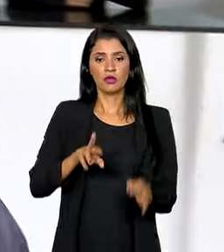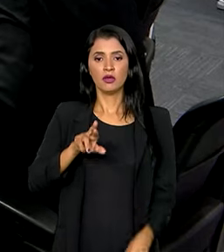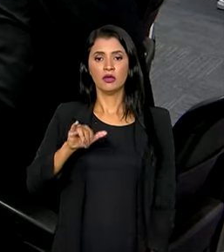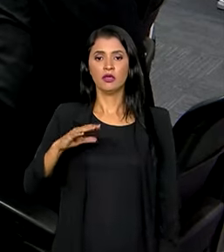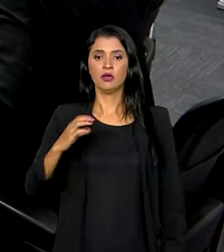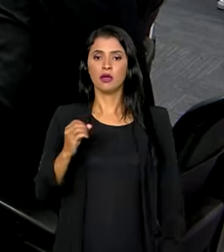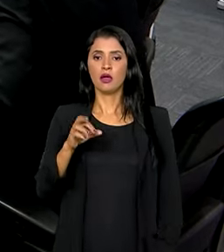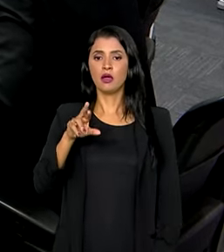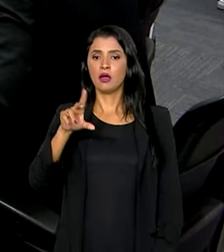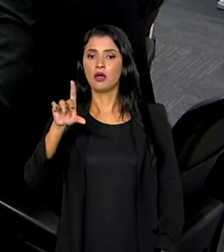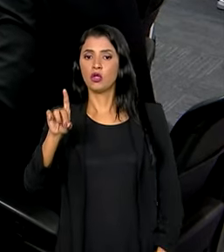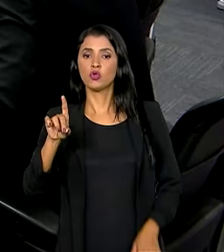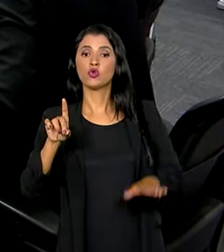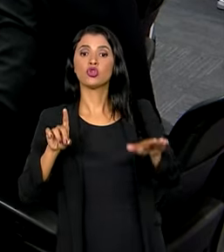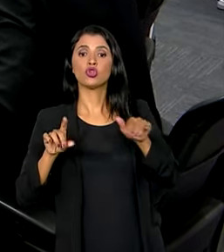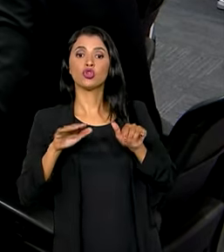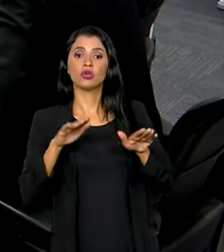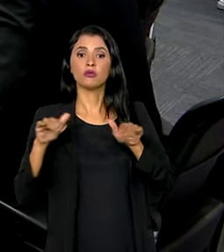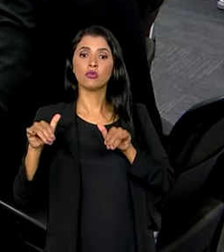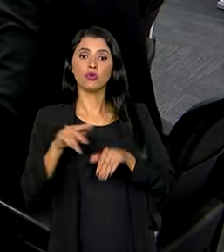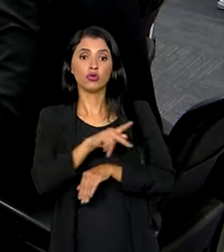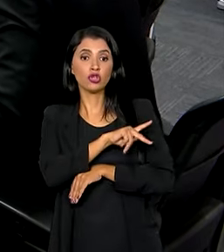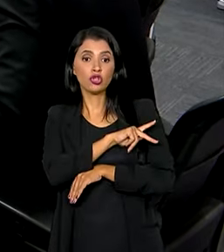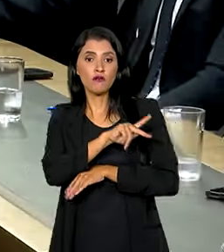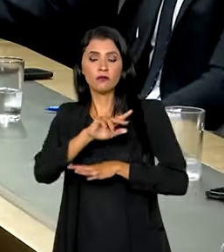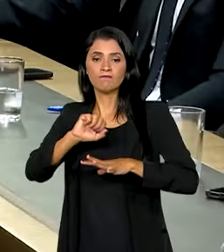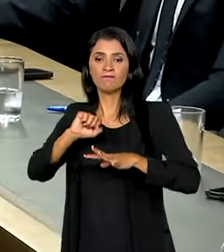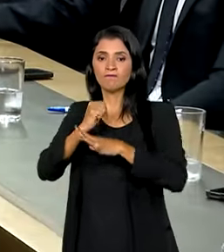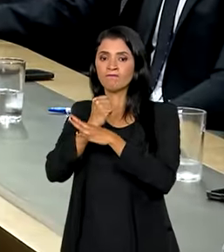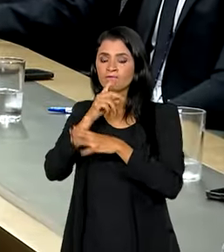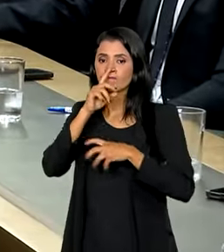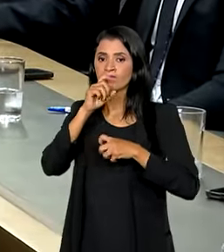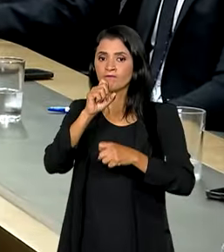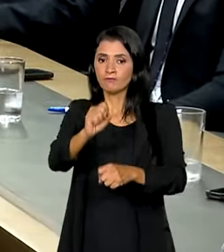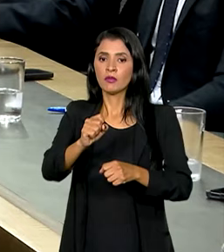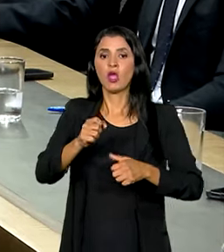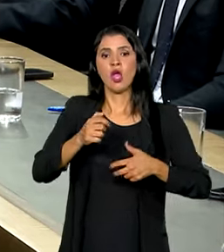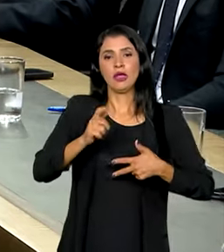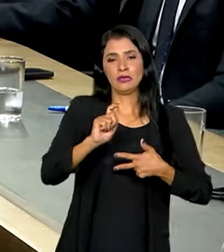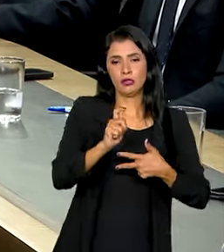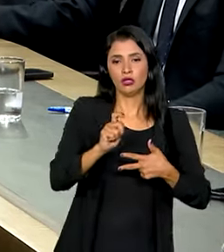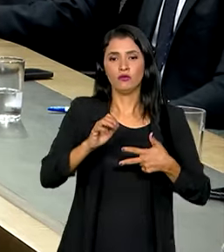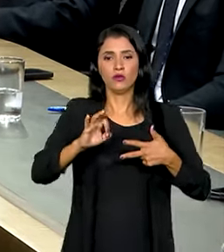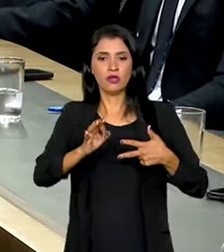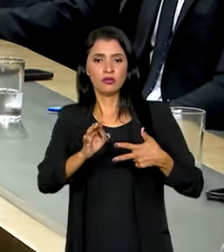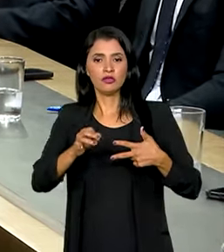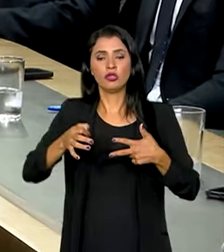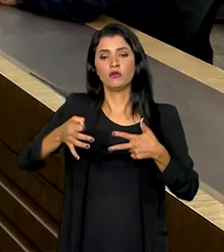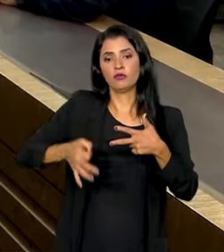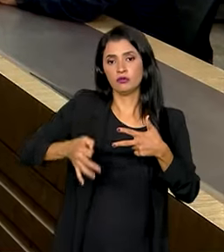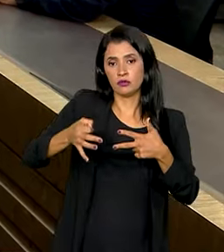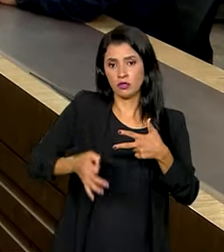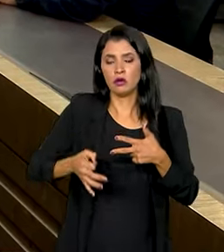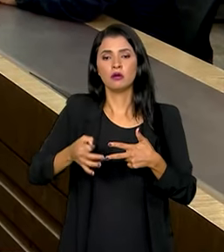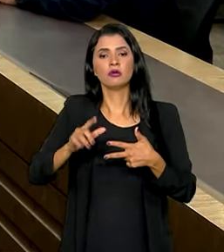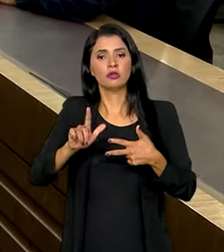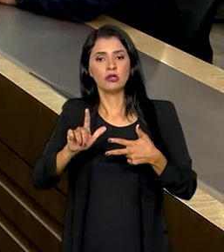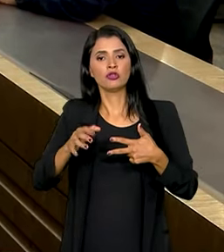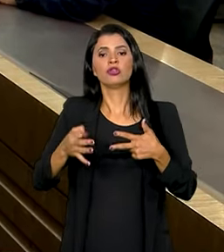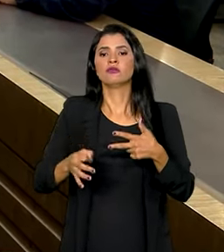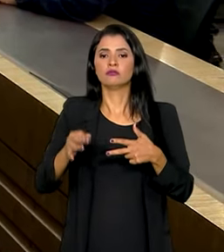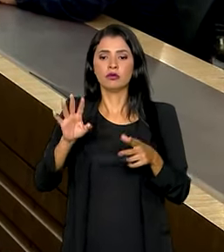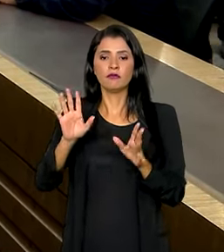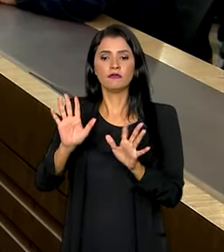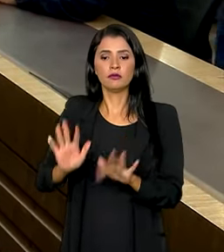Capelli, convocou os chefes das forças de segurança, do Executivo, Legislativo e Judiciário, para fechar um plano